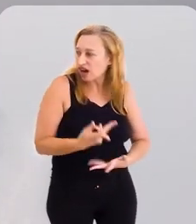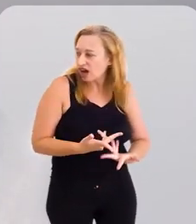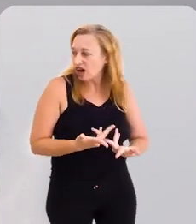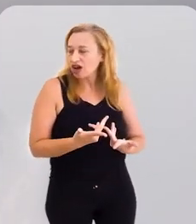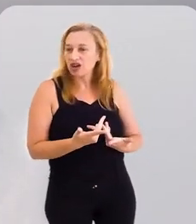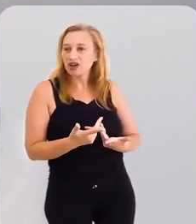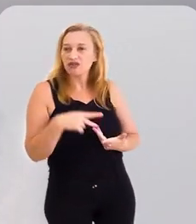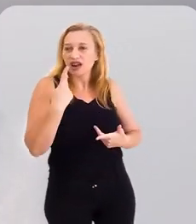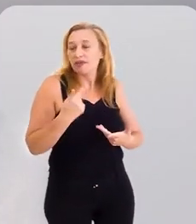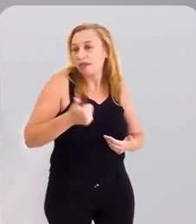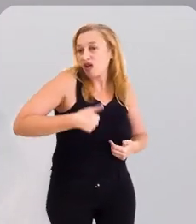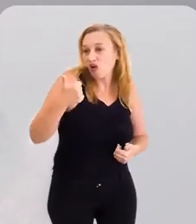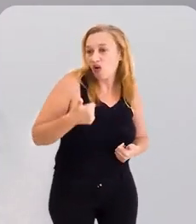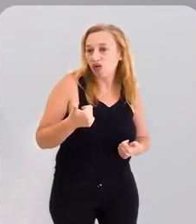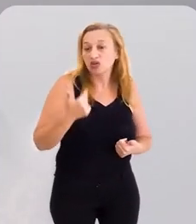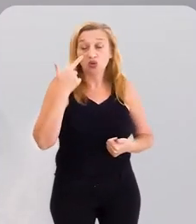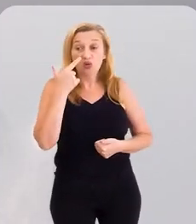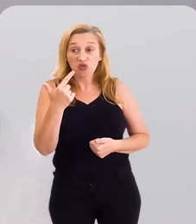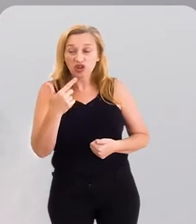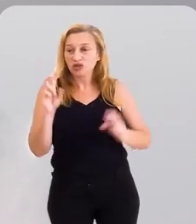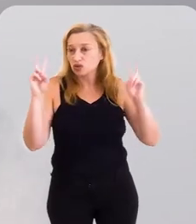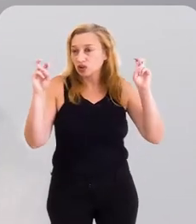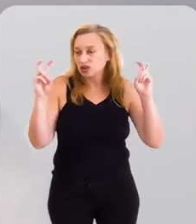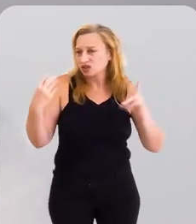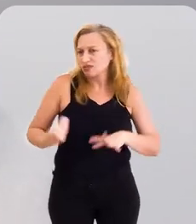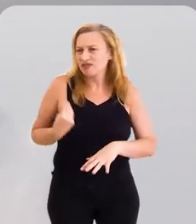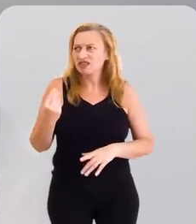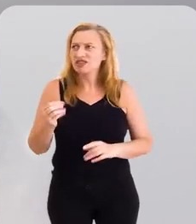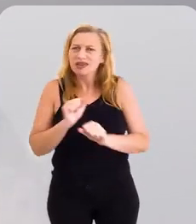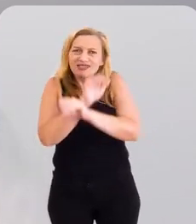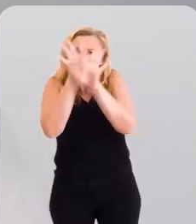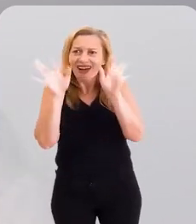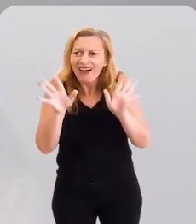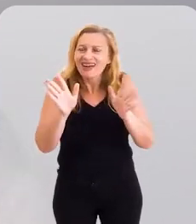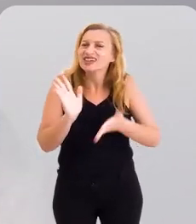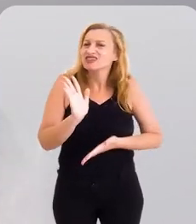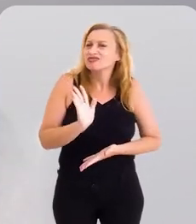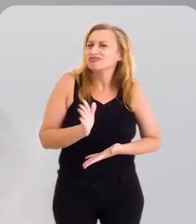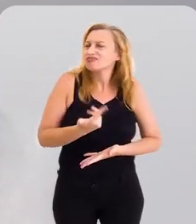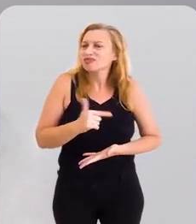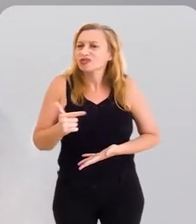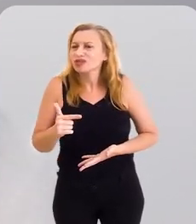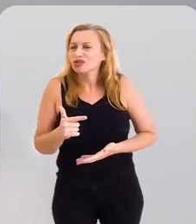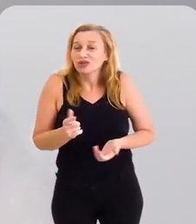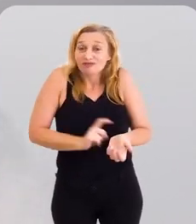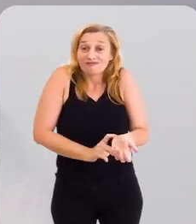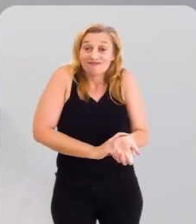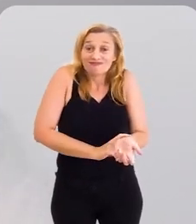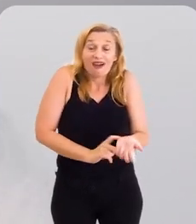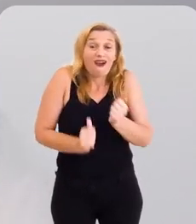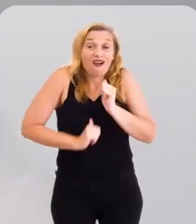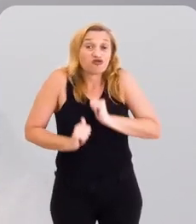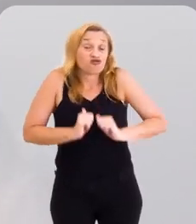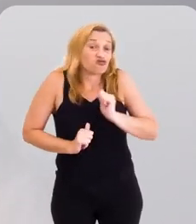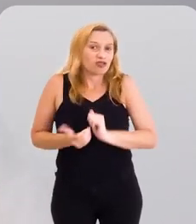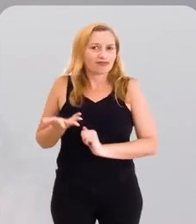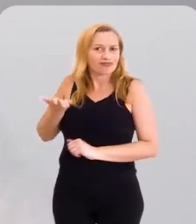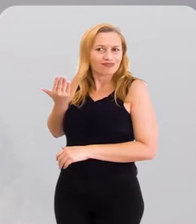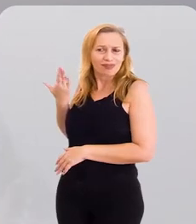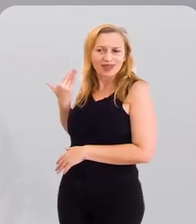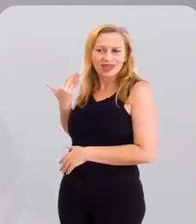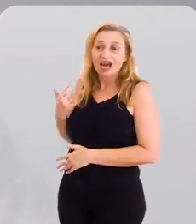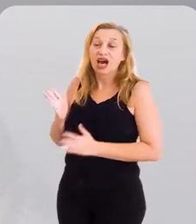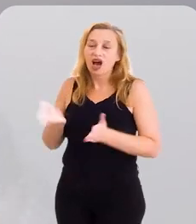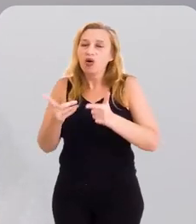dizer, olha, me posicionei melhor, estou vendo a situação da minha vida de maneira mais clara, já não tenho todo o desespero e toda a angústia que eu